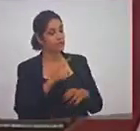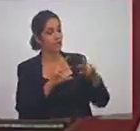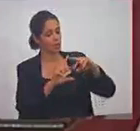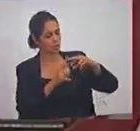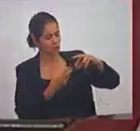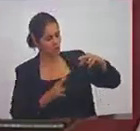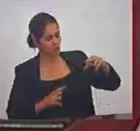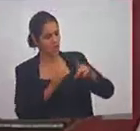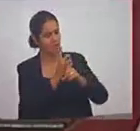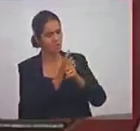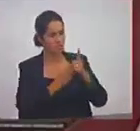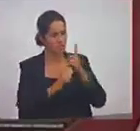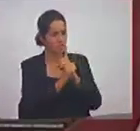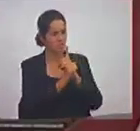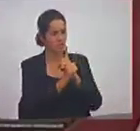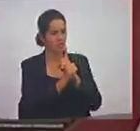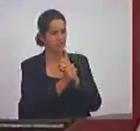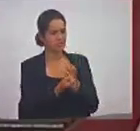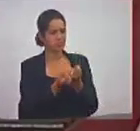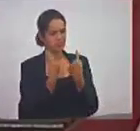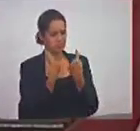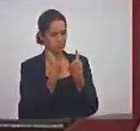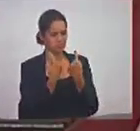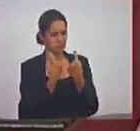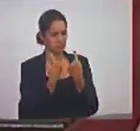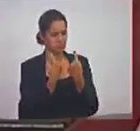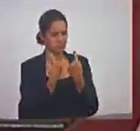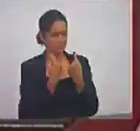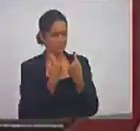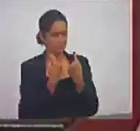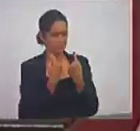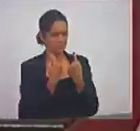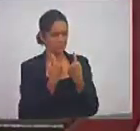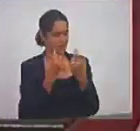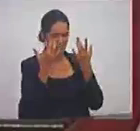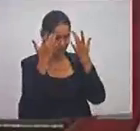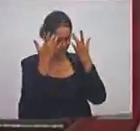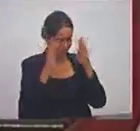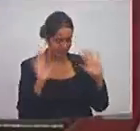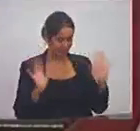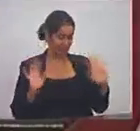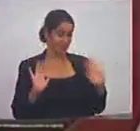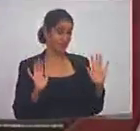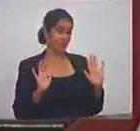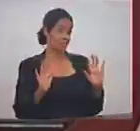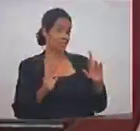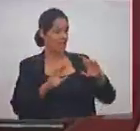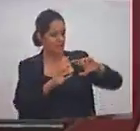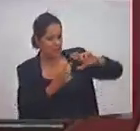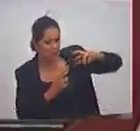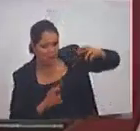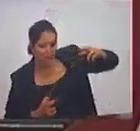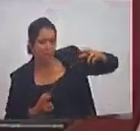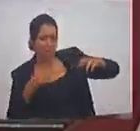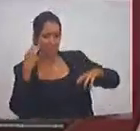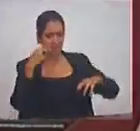assistência social. Ô, gente, isso aí é coisa, sei lá, não dá para entender. Ou é DNA para vereador, a